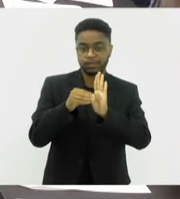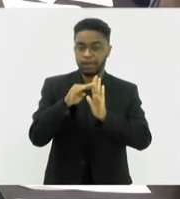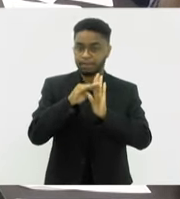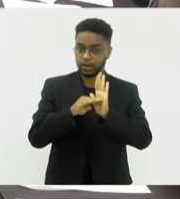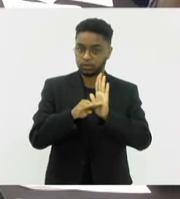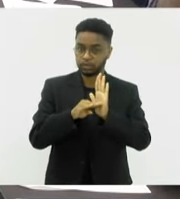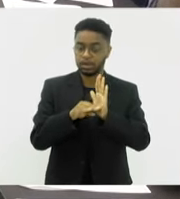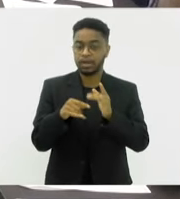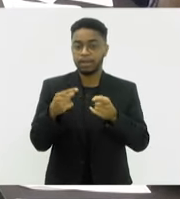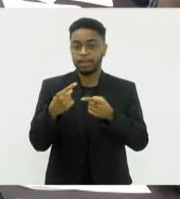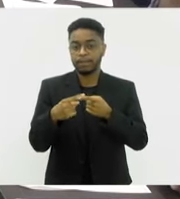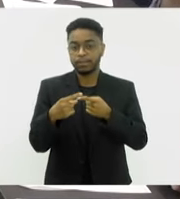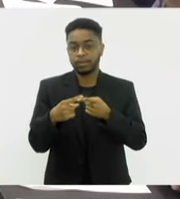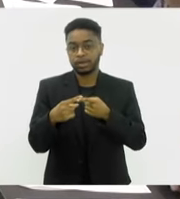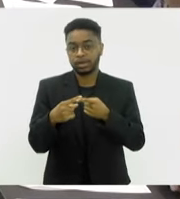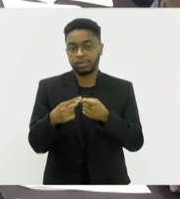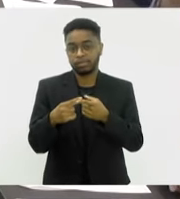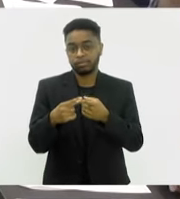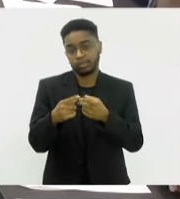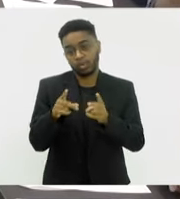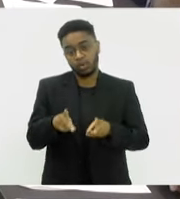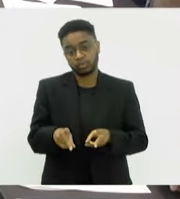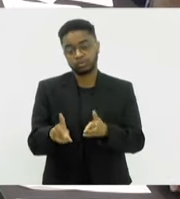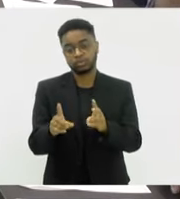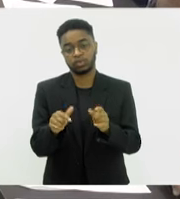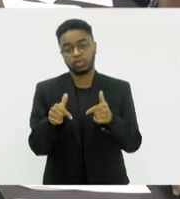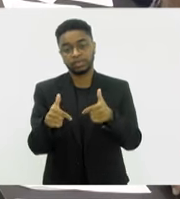Esta prerrogativa continua.